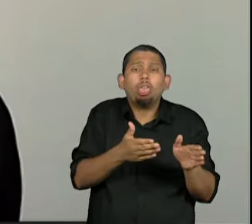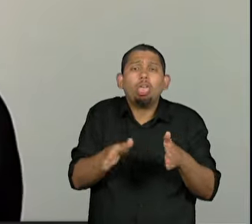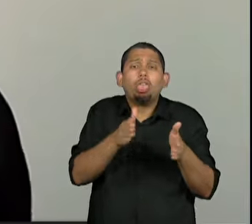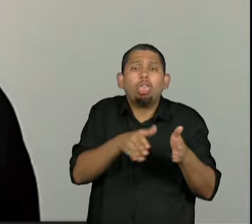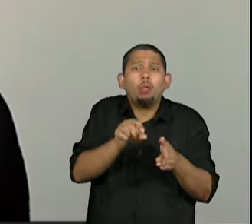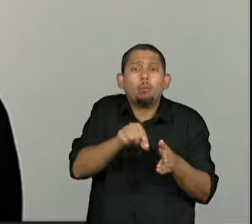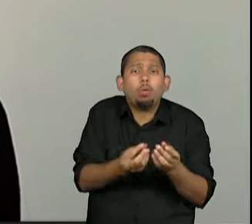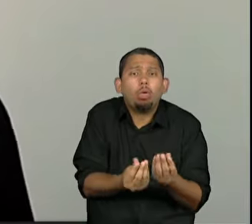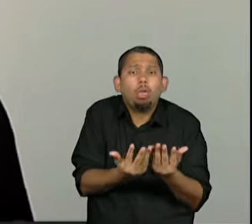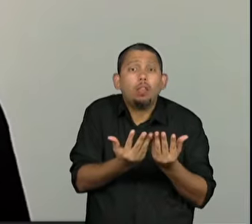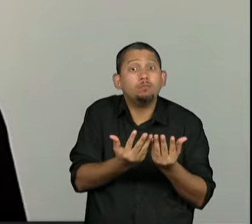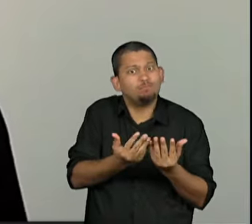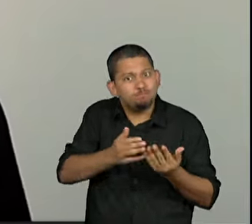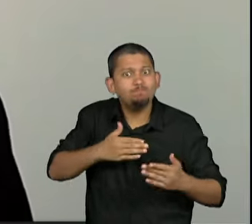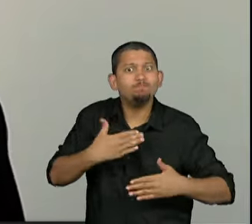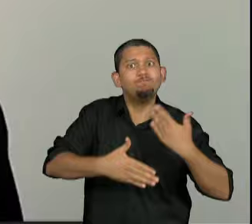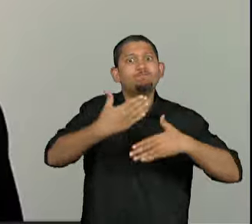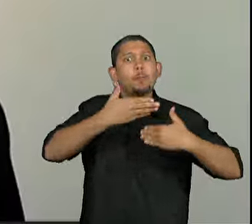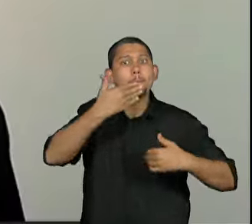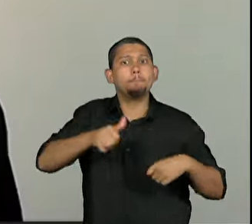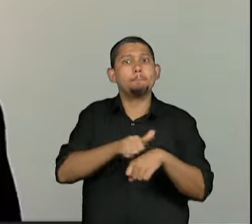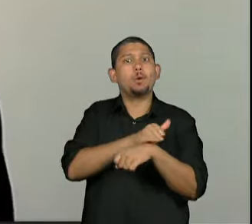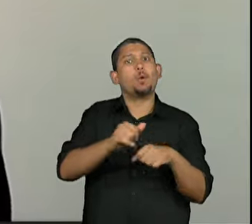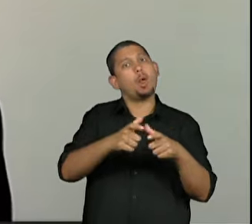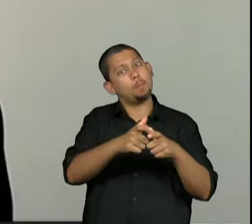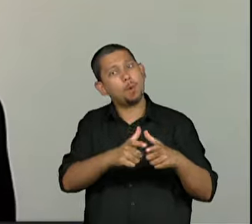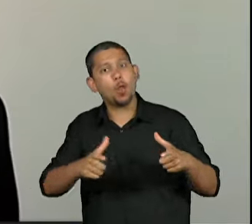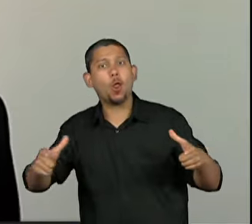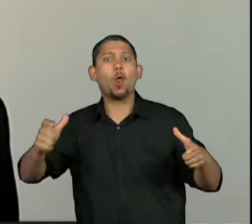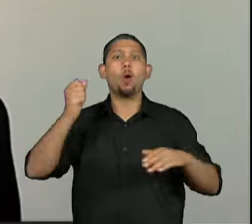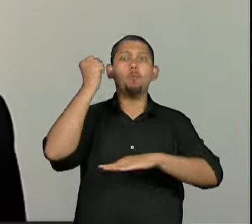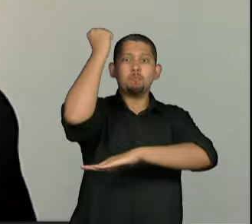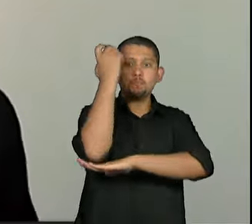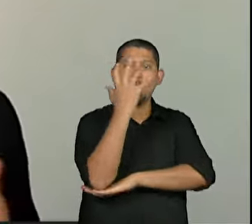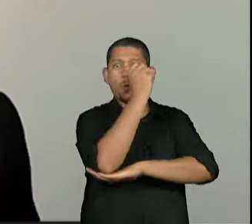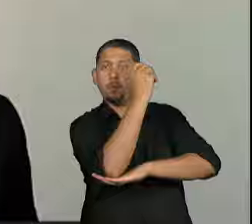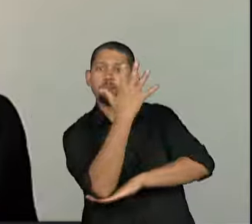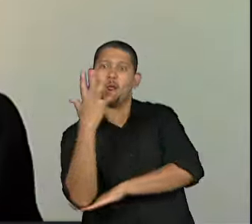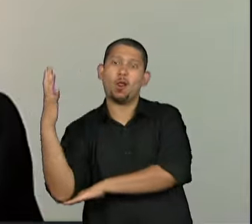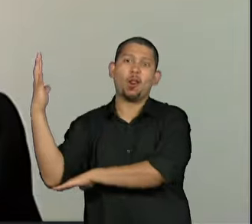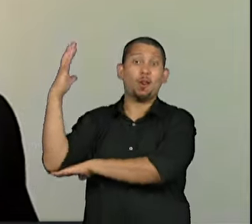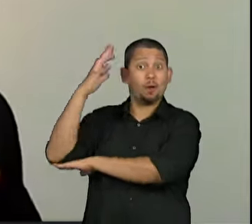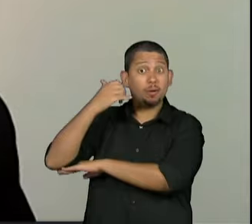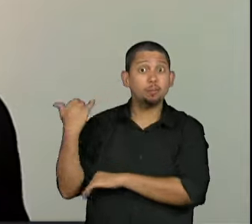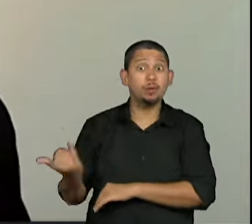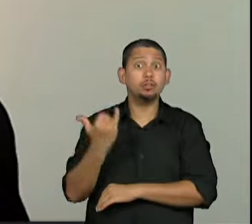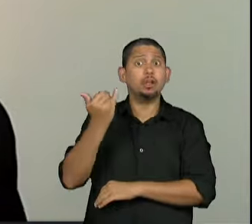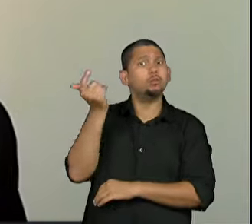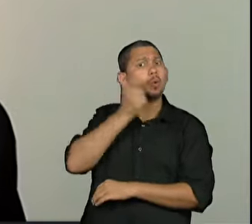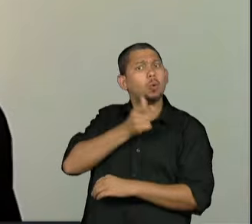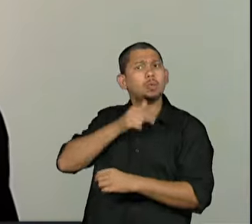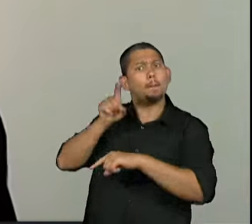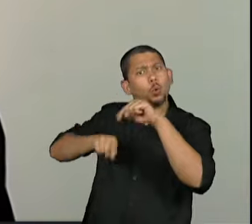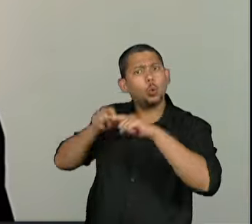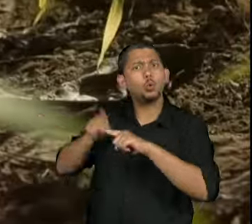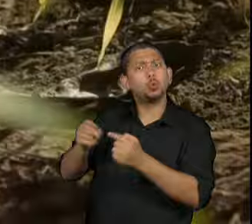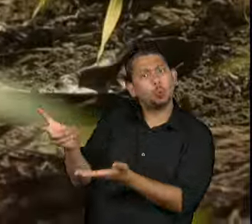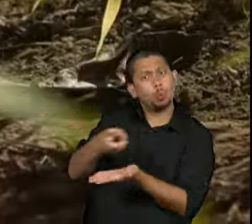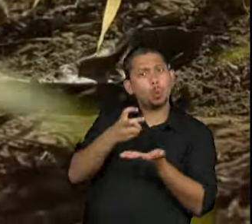pastos degradados, que eles passem a ser agroflorestas com vegetação nativa, que trarão produtos e riquezas para a